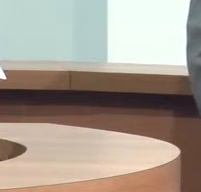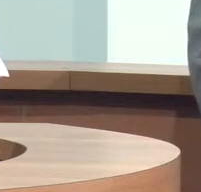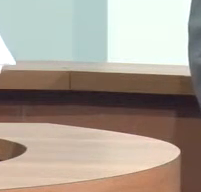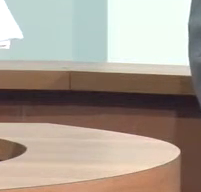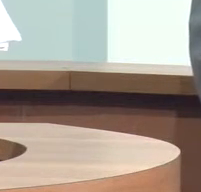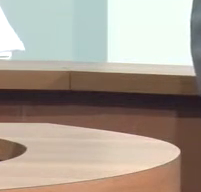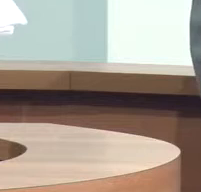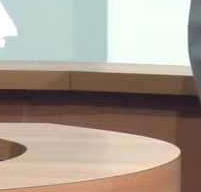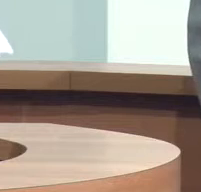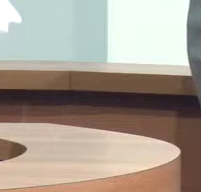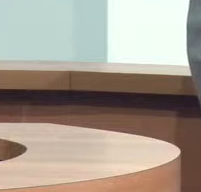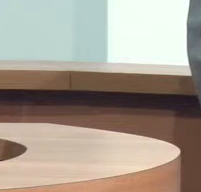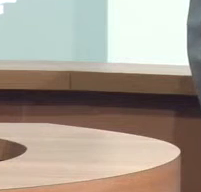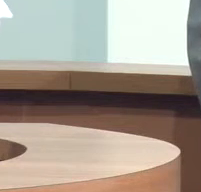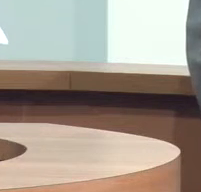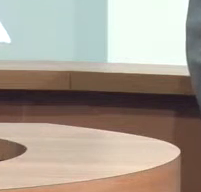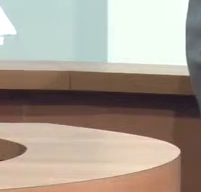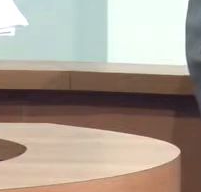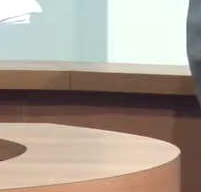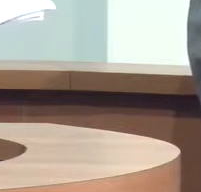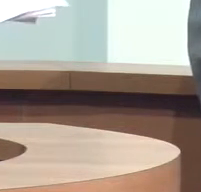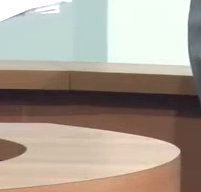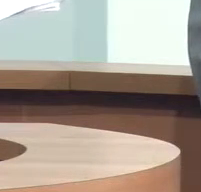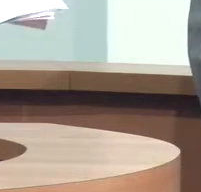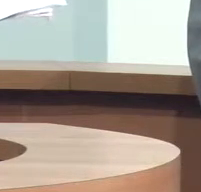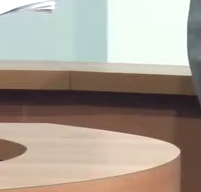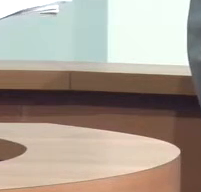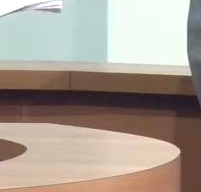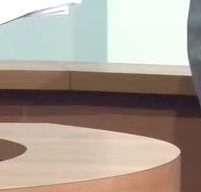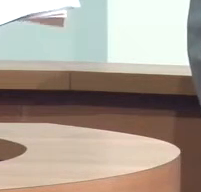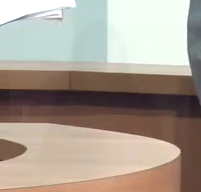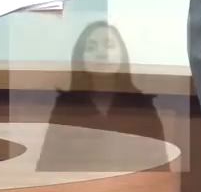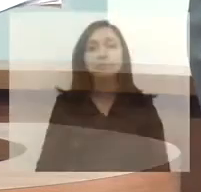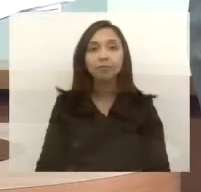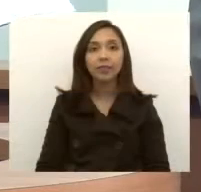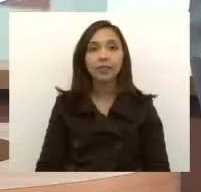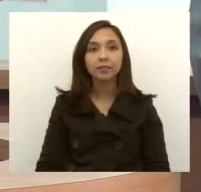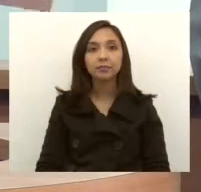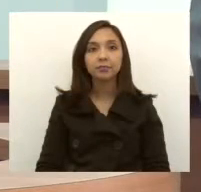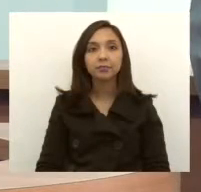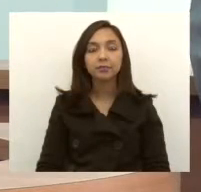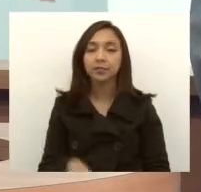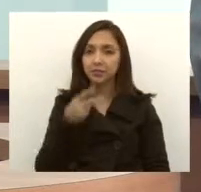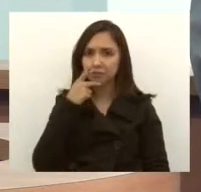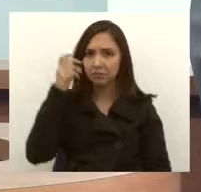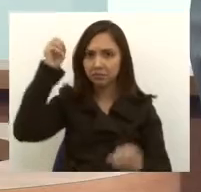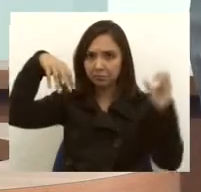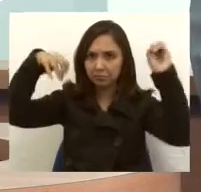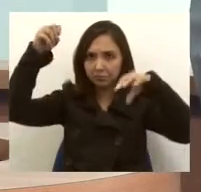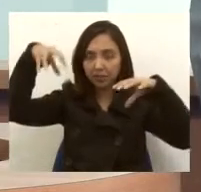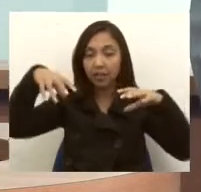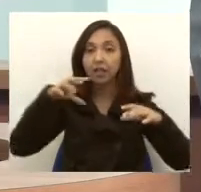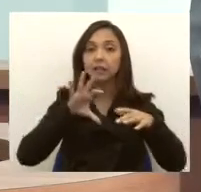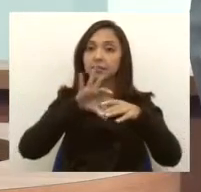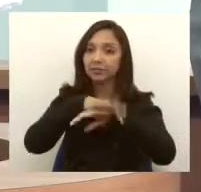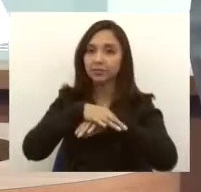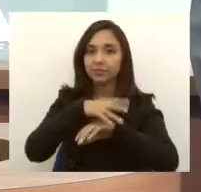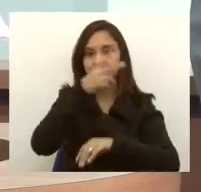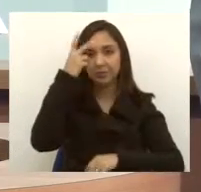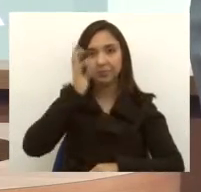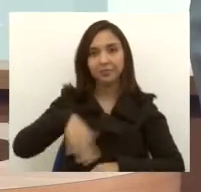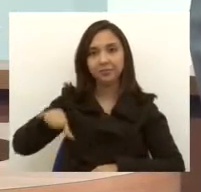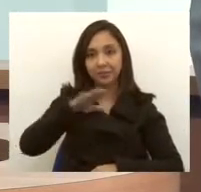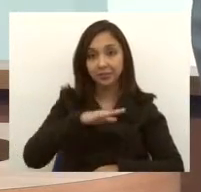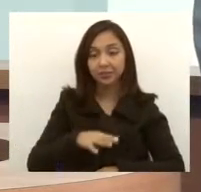que o povo precisa também de segurança. E quando se fala de iluminação pública, é a segurança do povo que está em